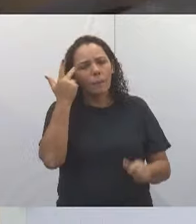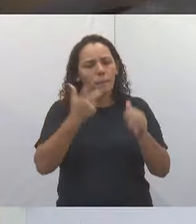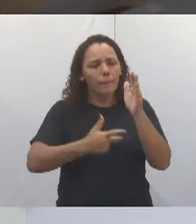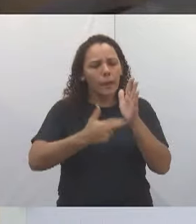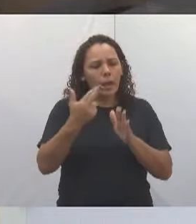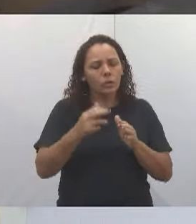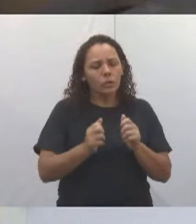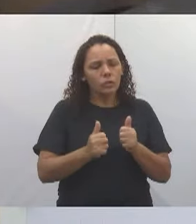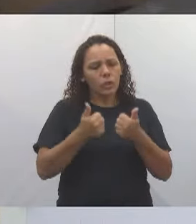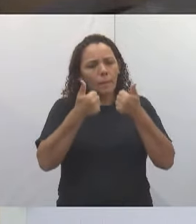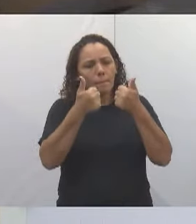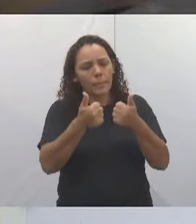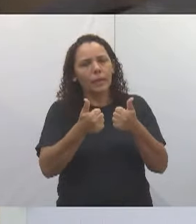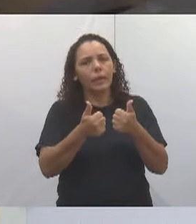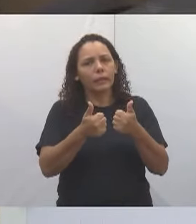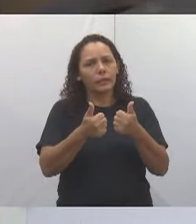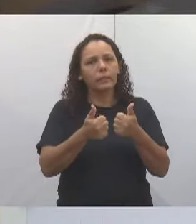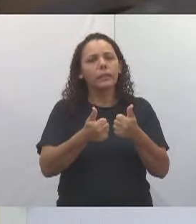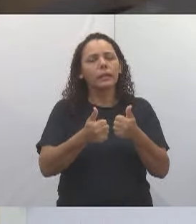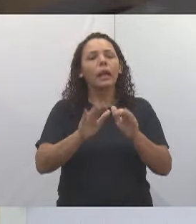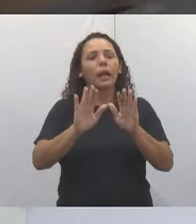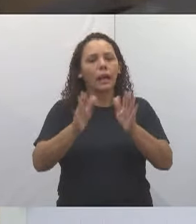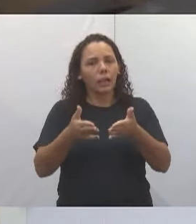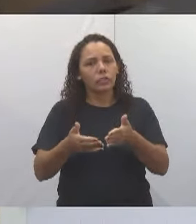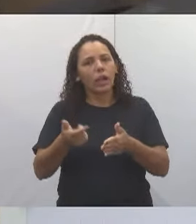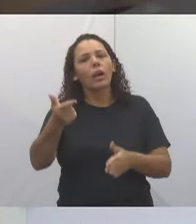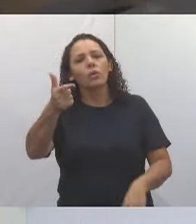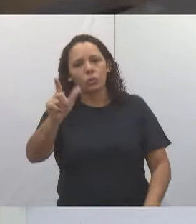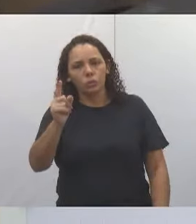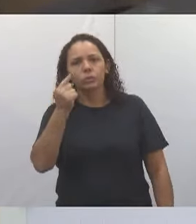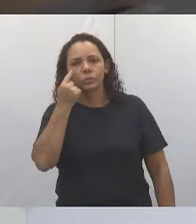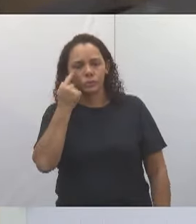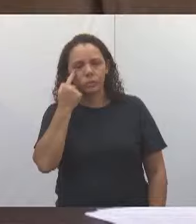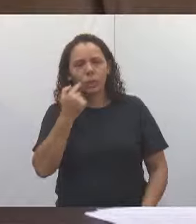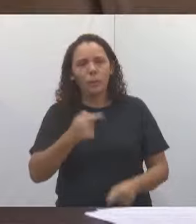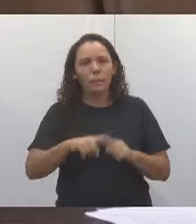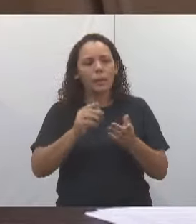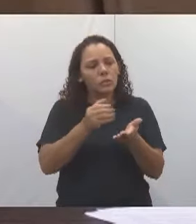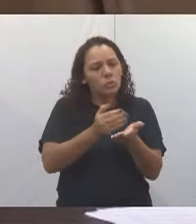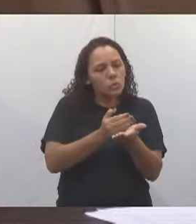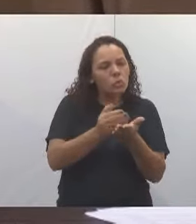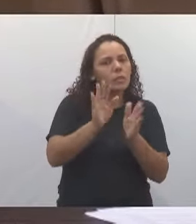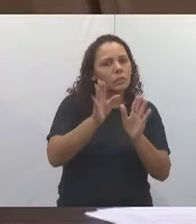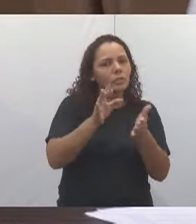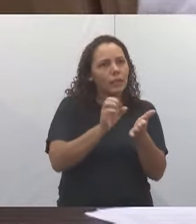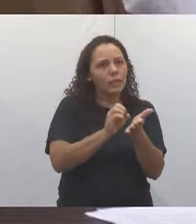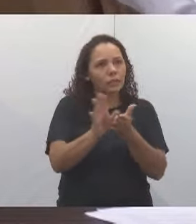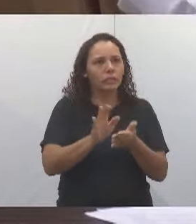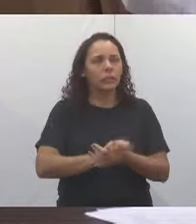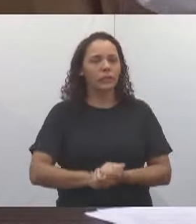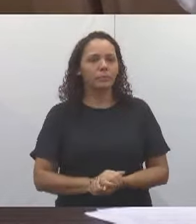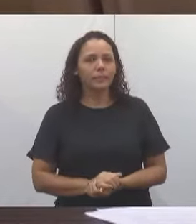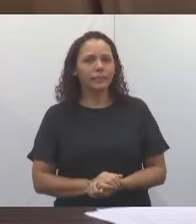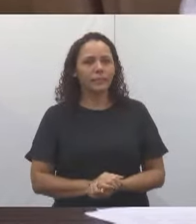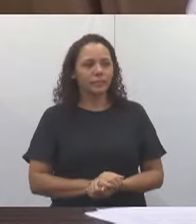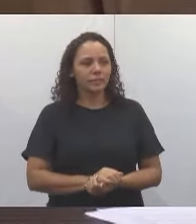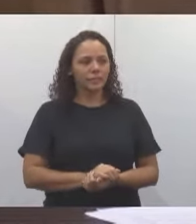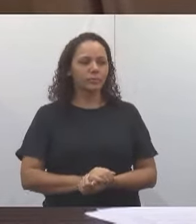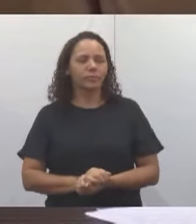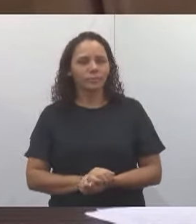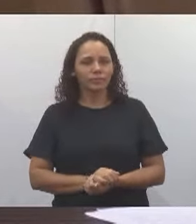E daí ele já, mas a indicação já existe logo no começo. Tá, essa era a dúvida. Tá, a parte dos olhos já